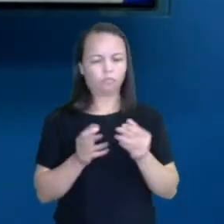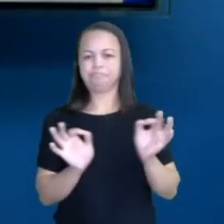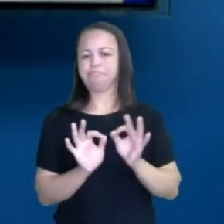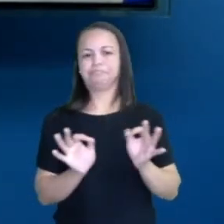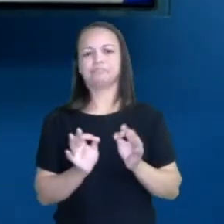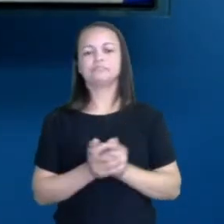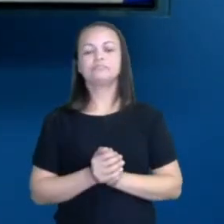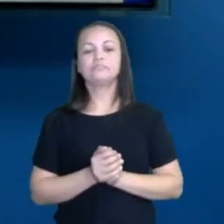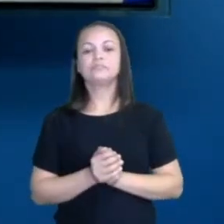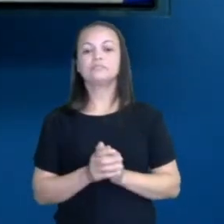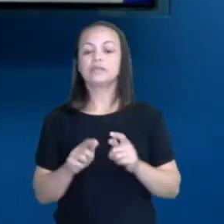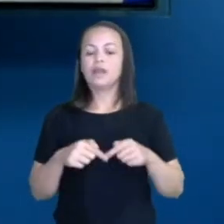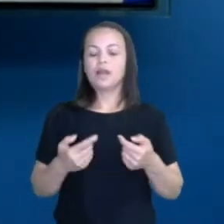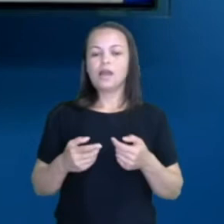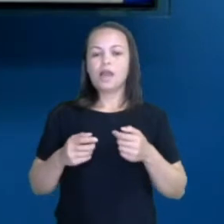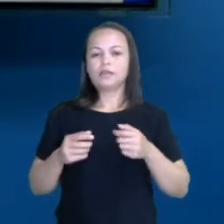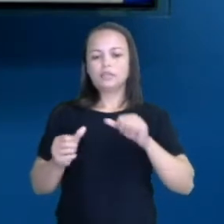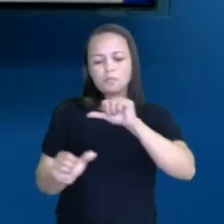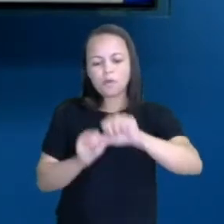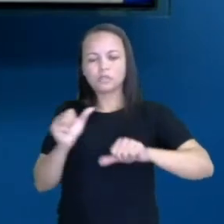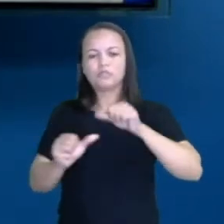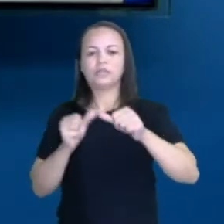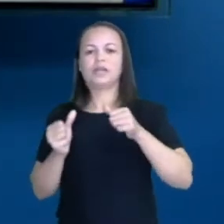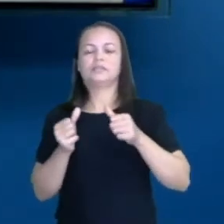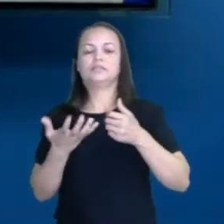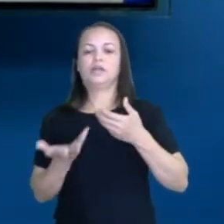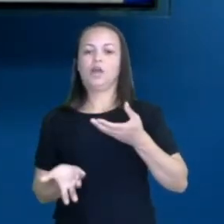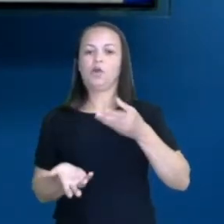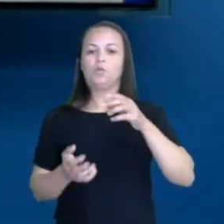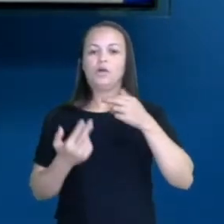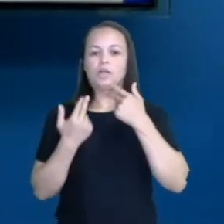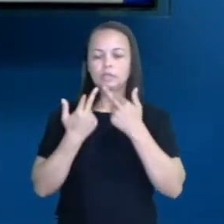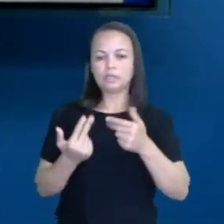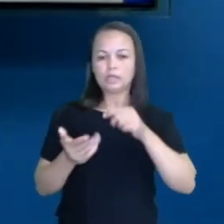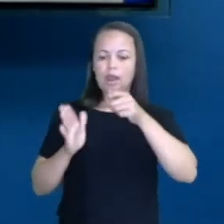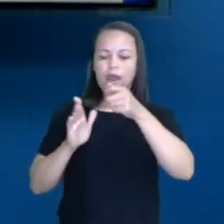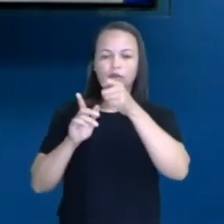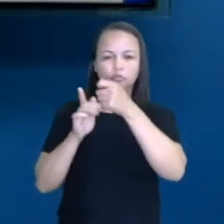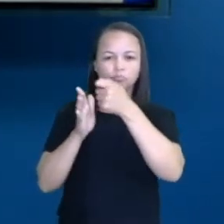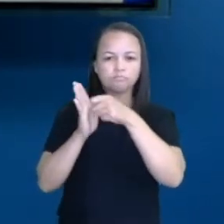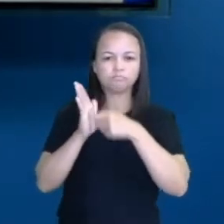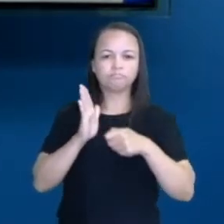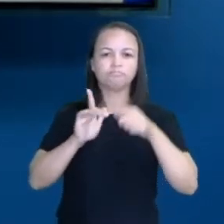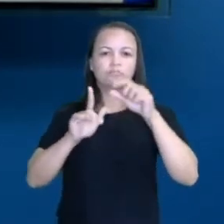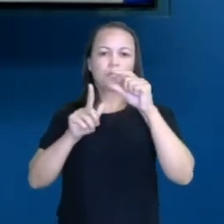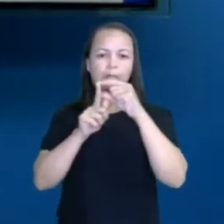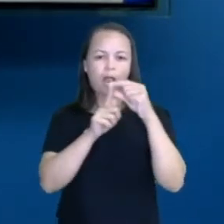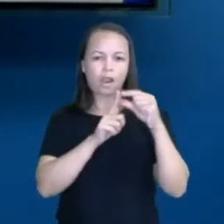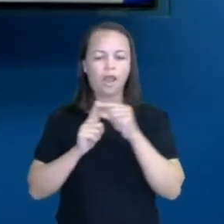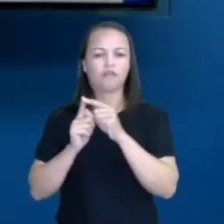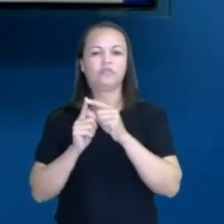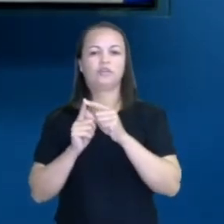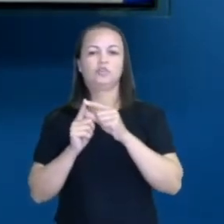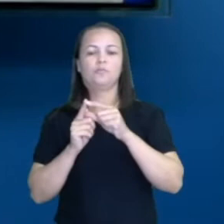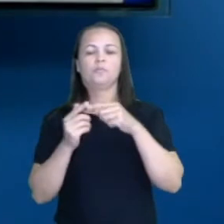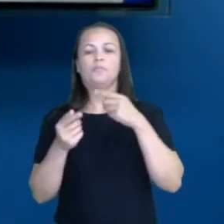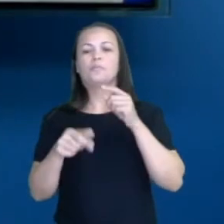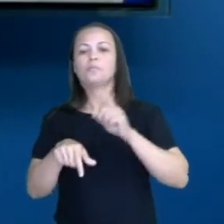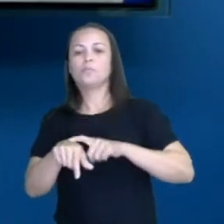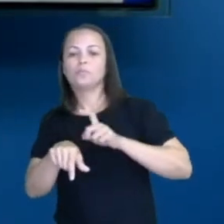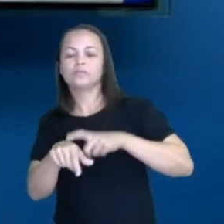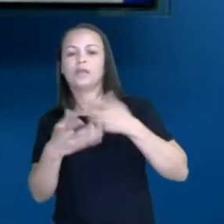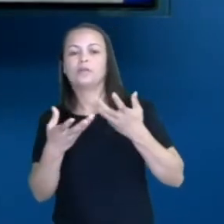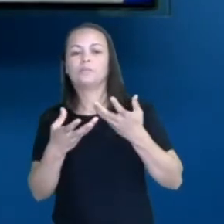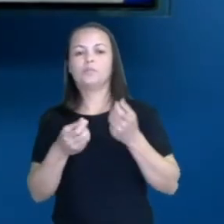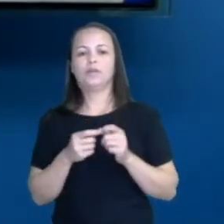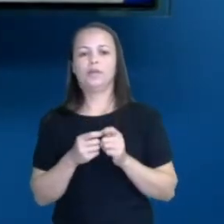modificação que acontece na escrita das palavras da língua portuguesa por conta do tempo é o que nós chamamos de variação histórica.